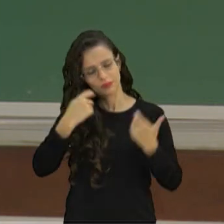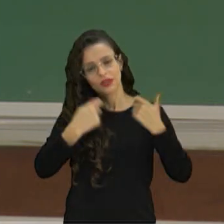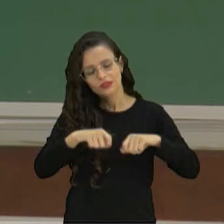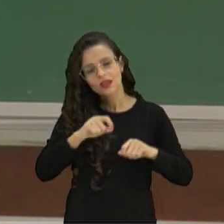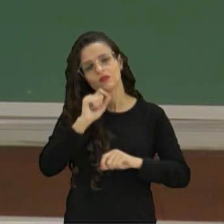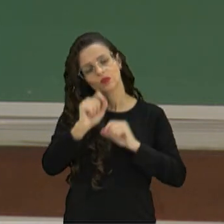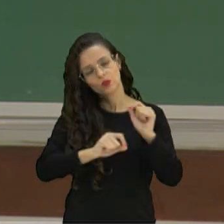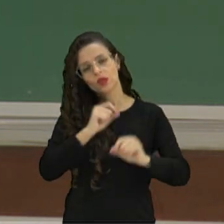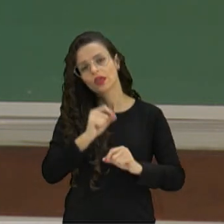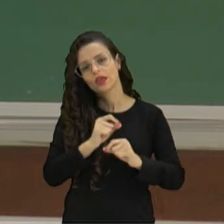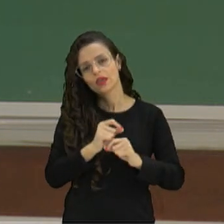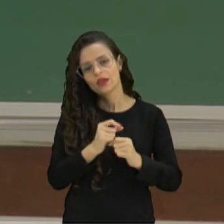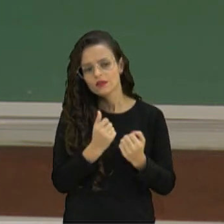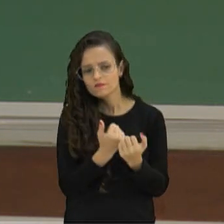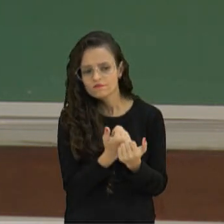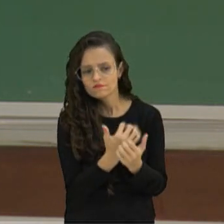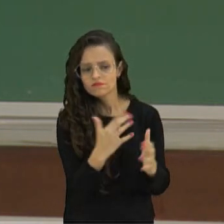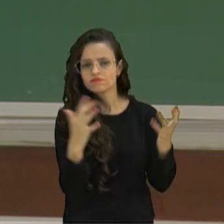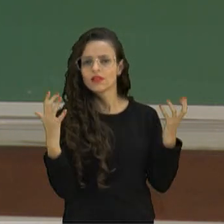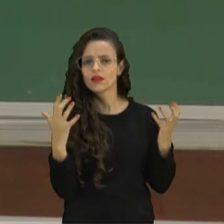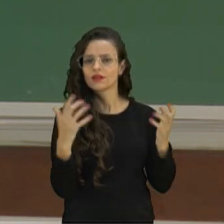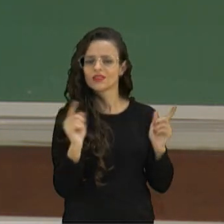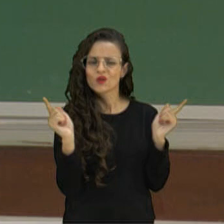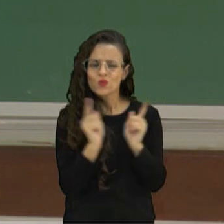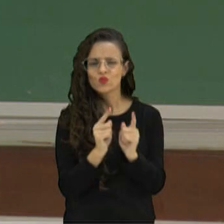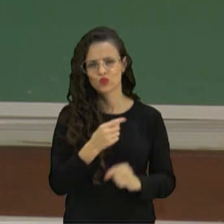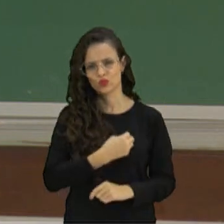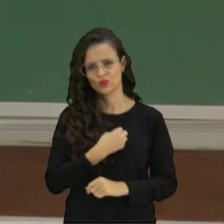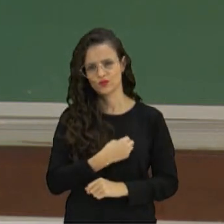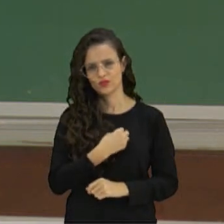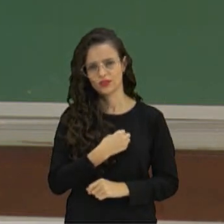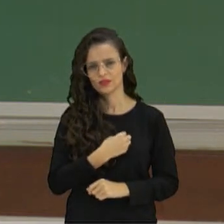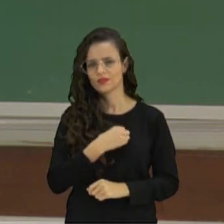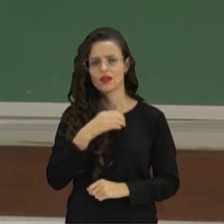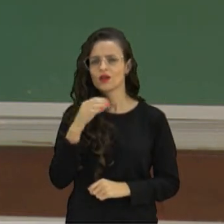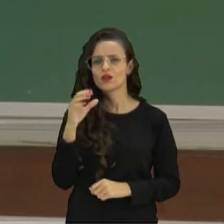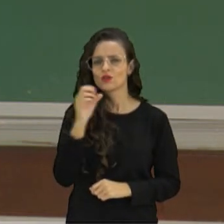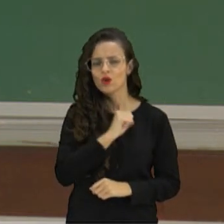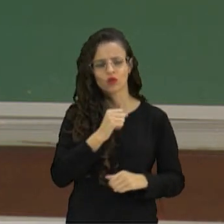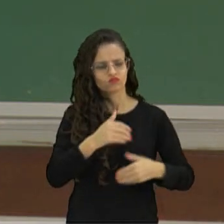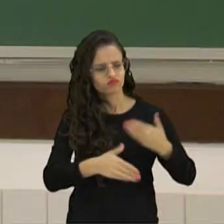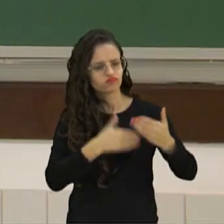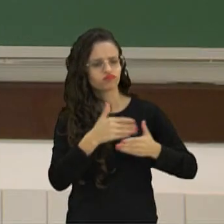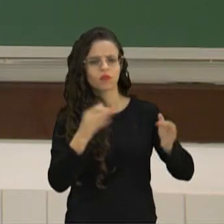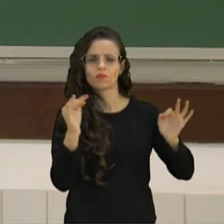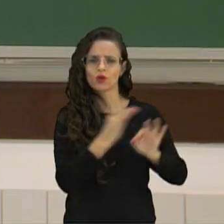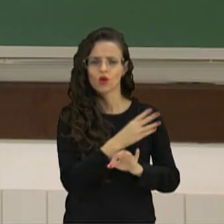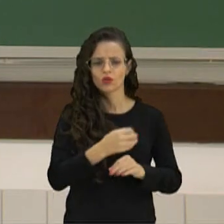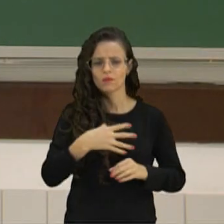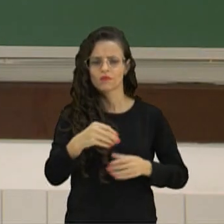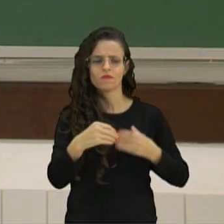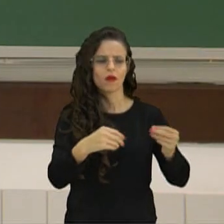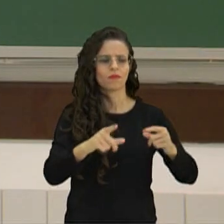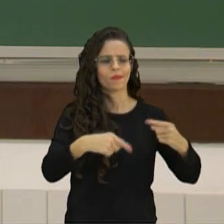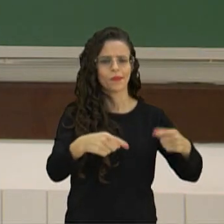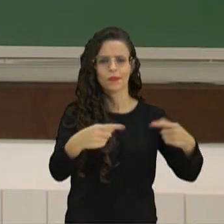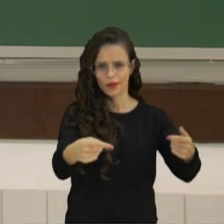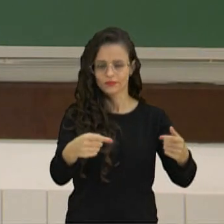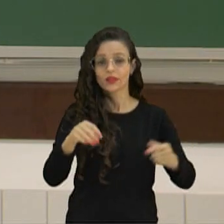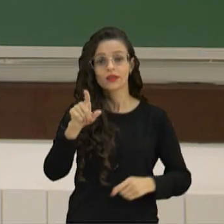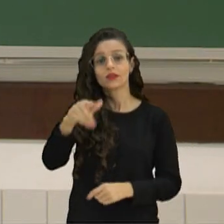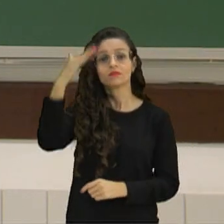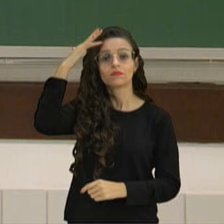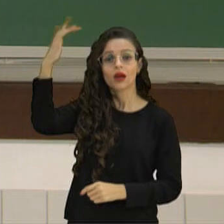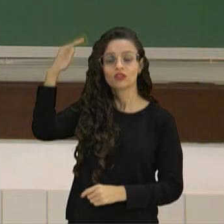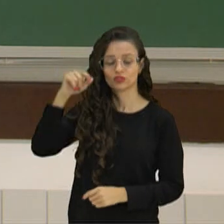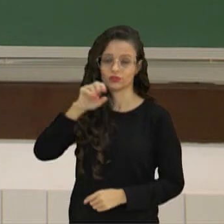plantas que tinham ciclo de vida curto, né? Que logo já se desenvolvessem, já dessem origem a outras plantas. Porque você